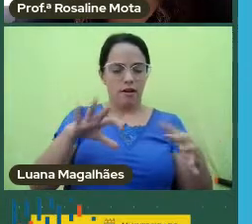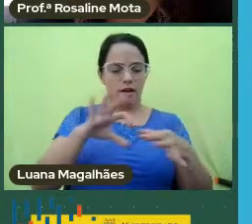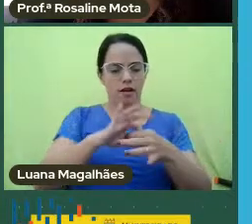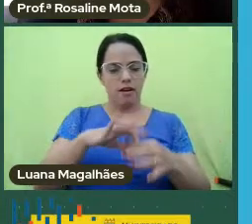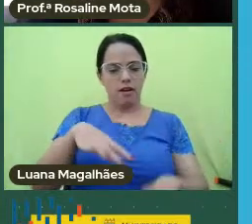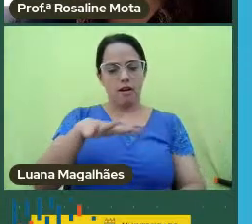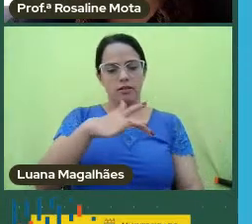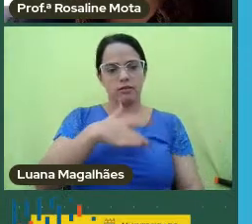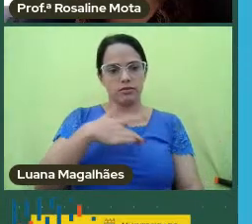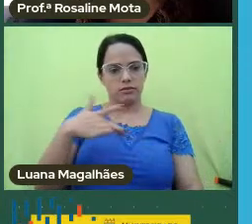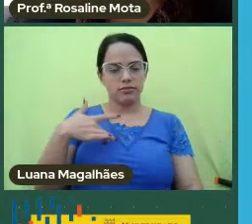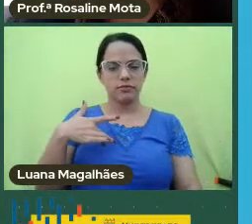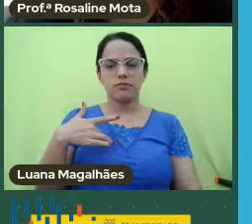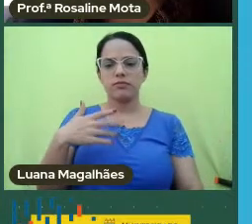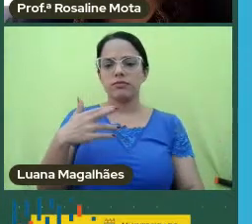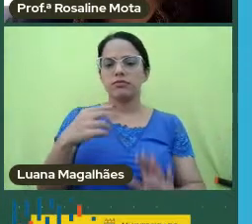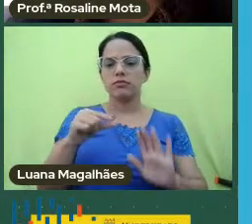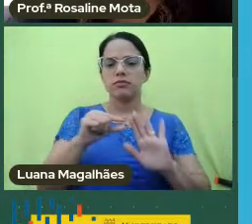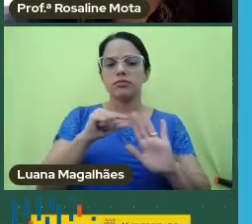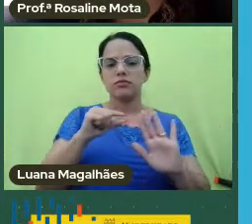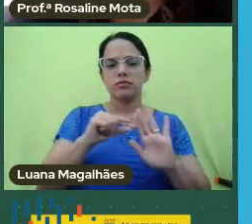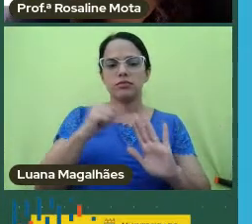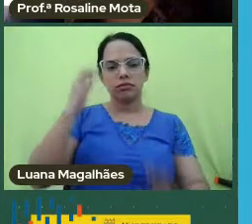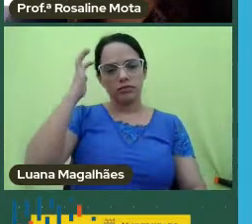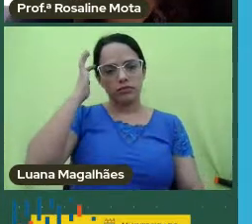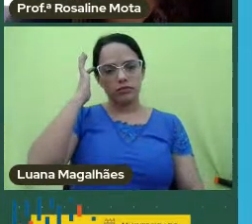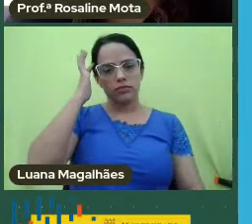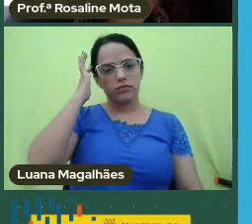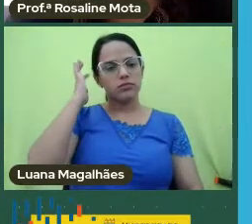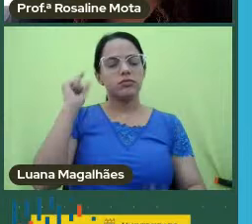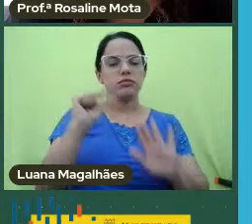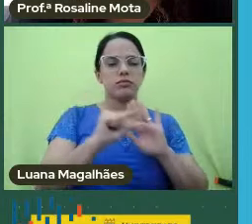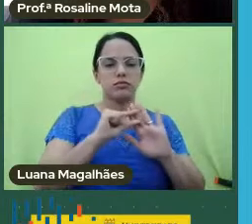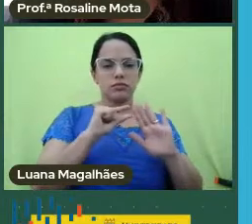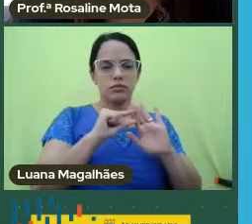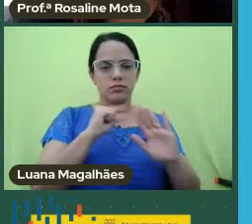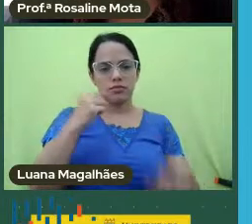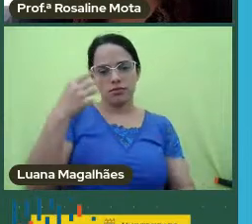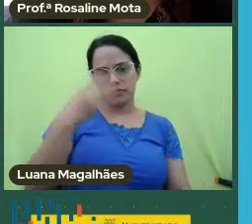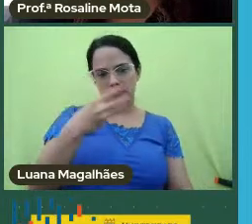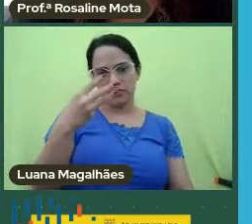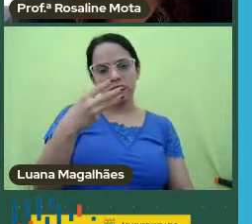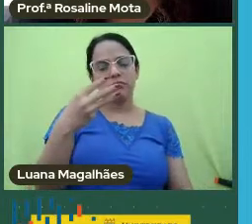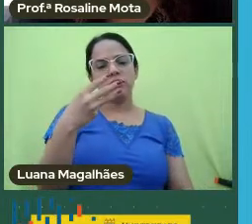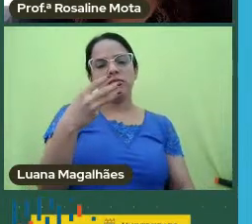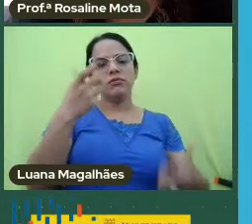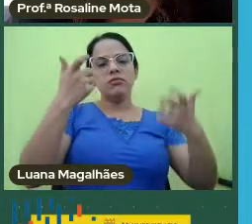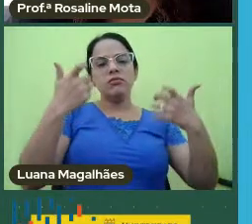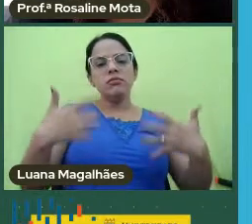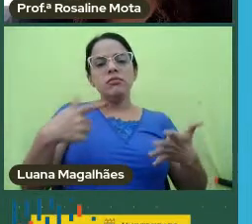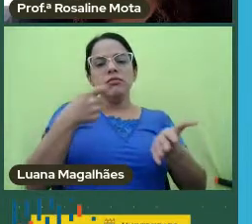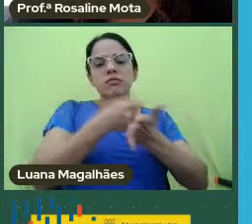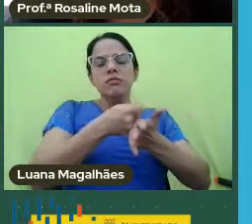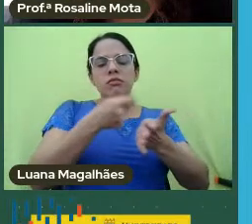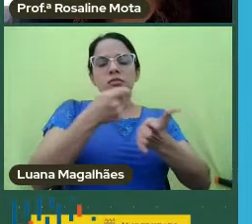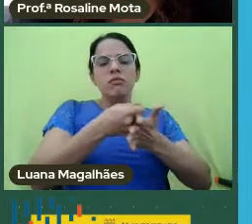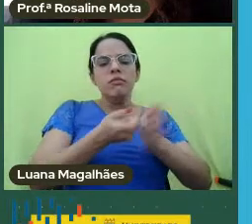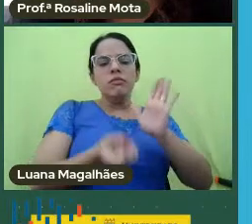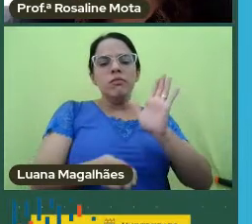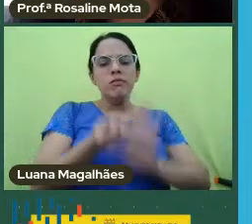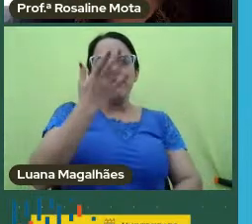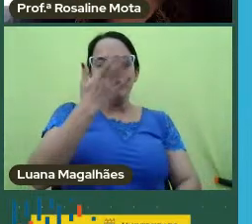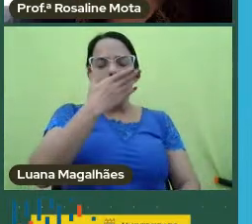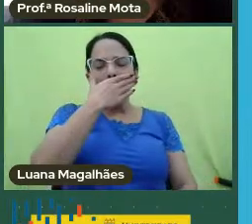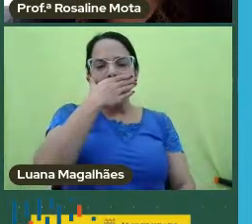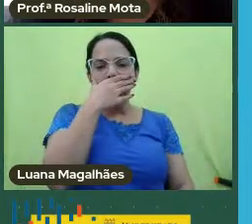no artigo aí, no artigo 3º, ele torna, né, obrigatória aí essa criação,